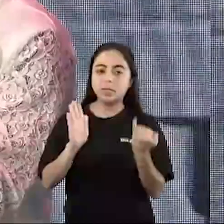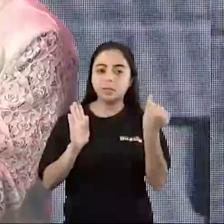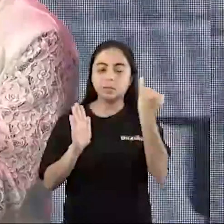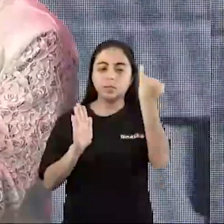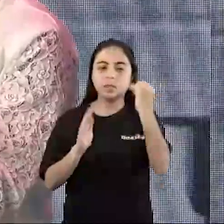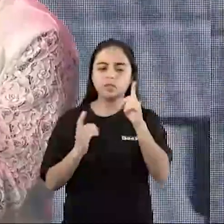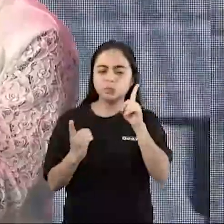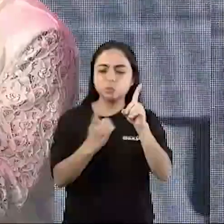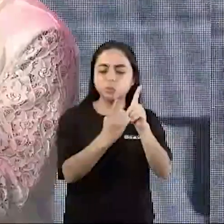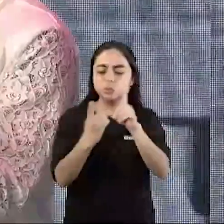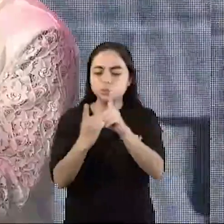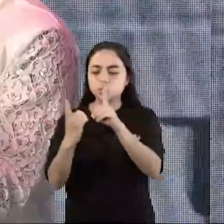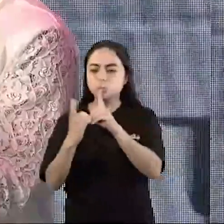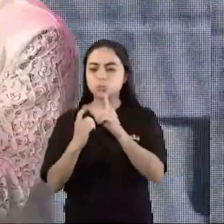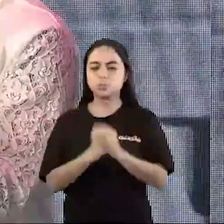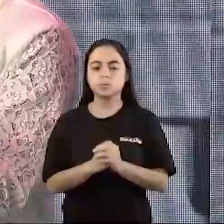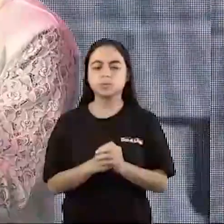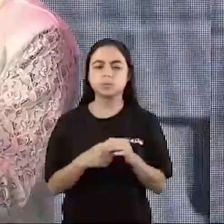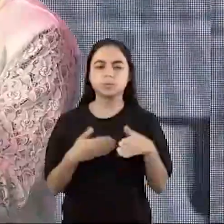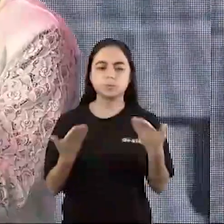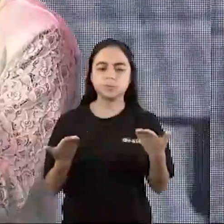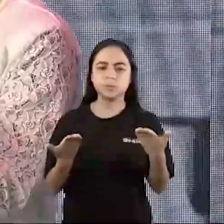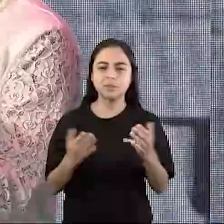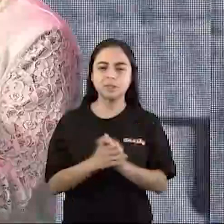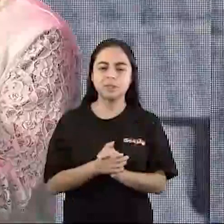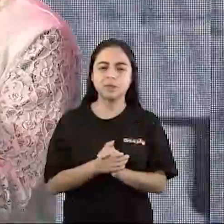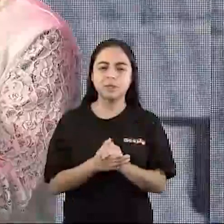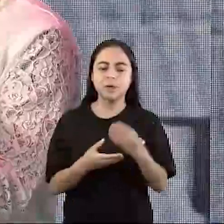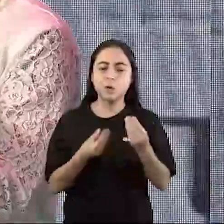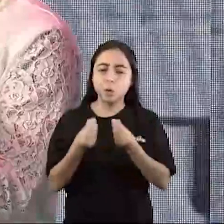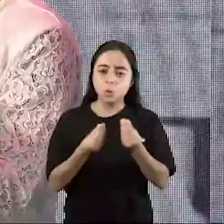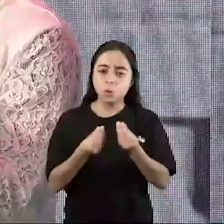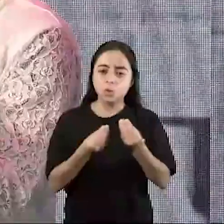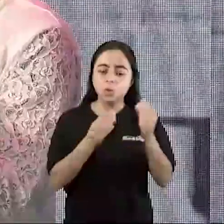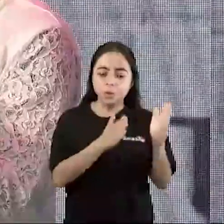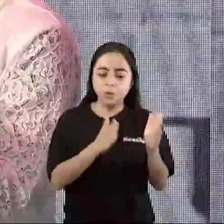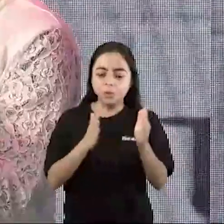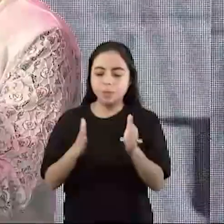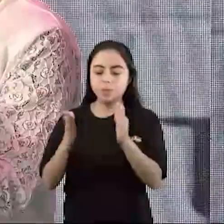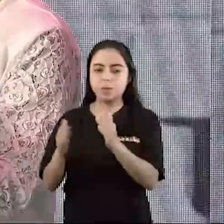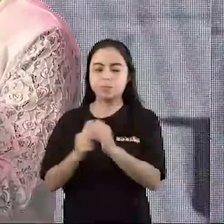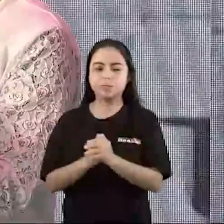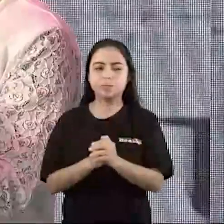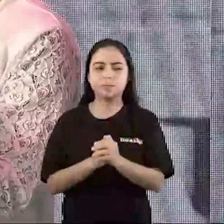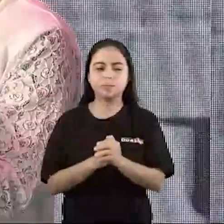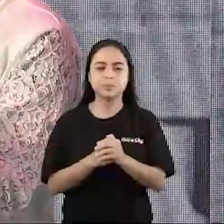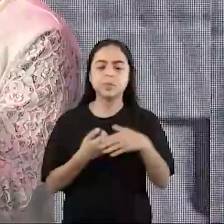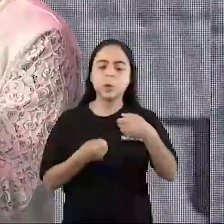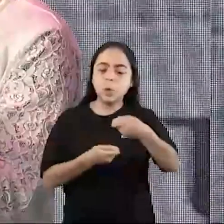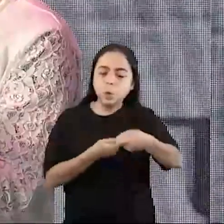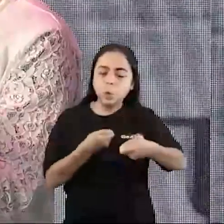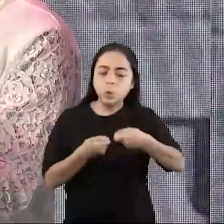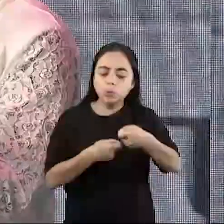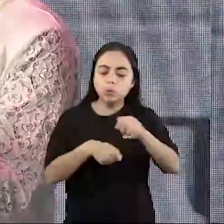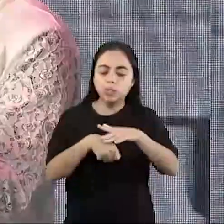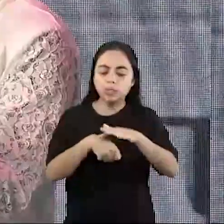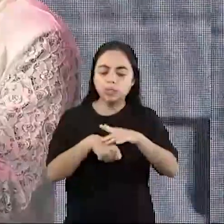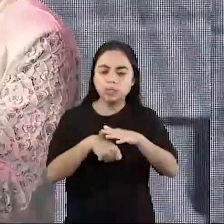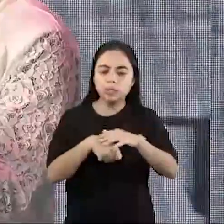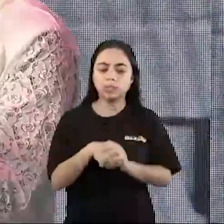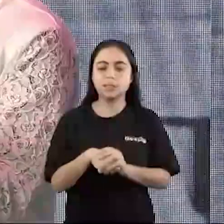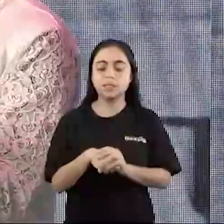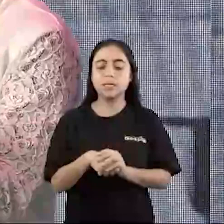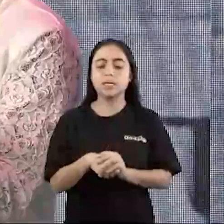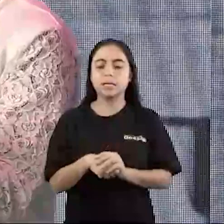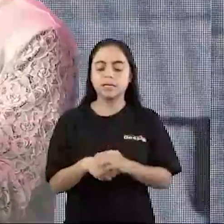muitos pacientes. Bom, qual seria a nossa próxima etapa? Seria controlar a infecção e viver uma dieta